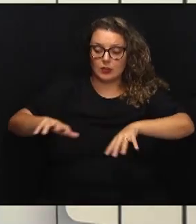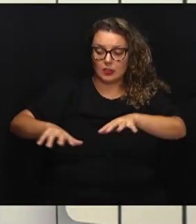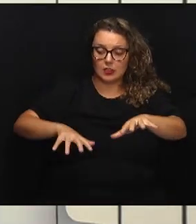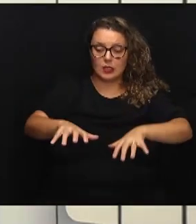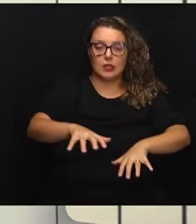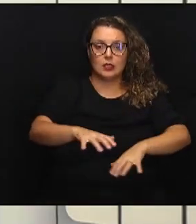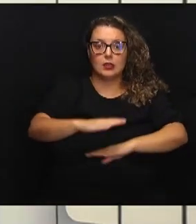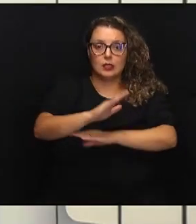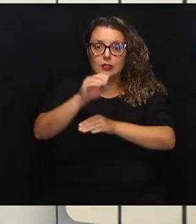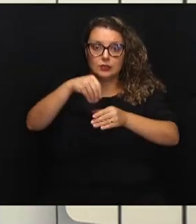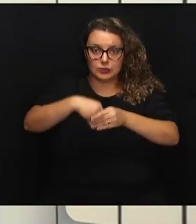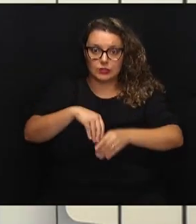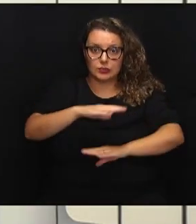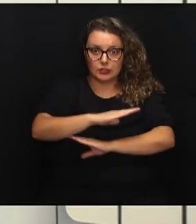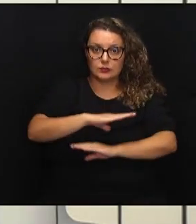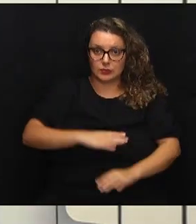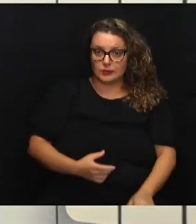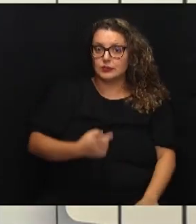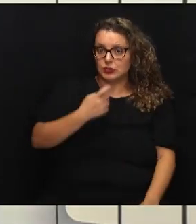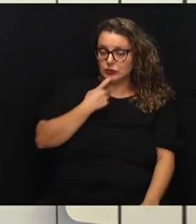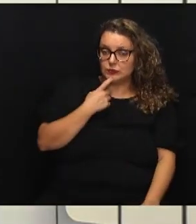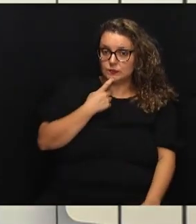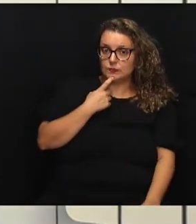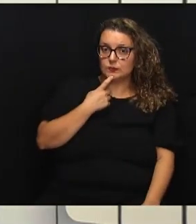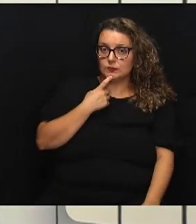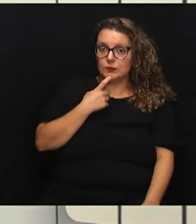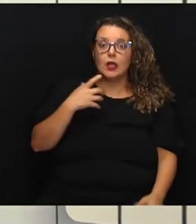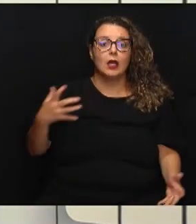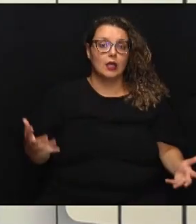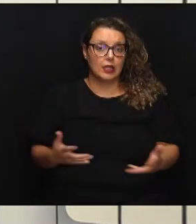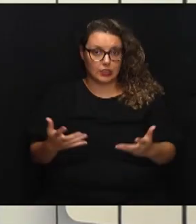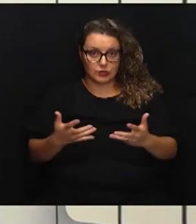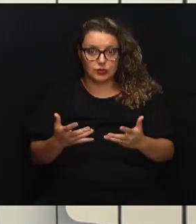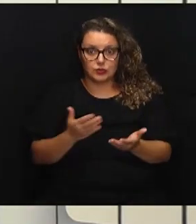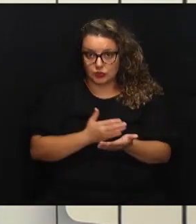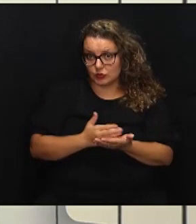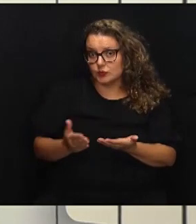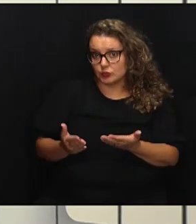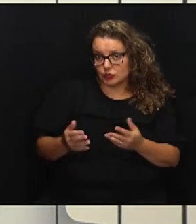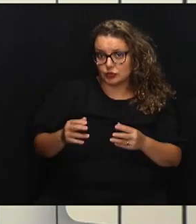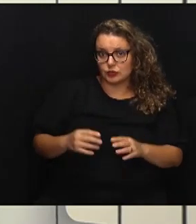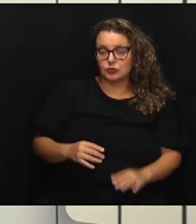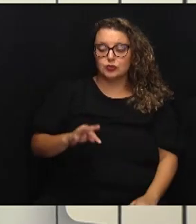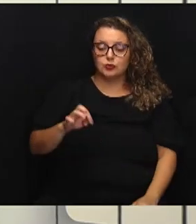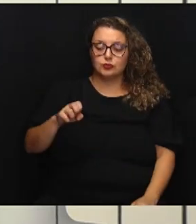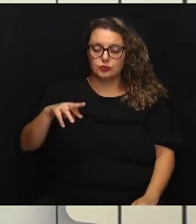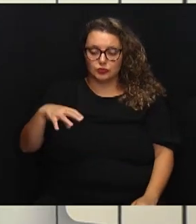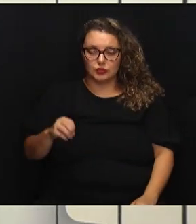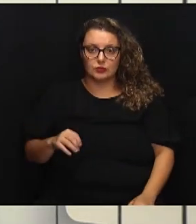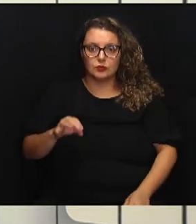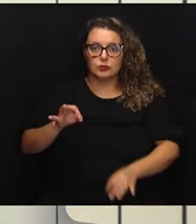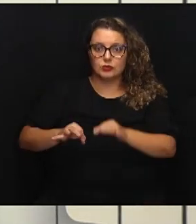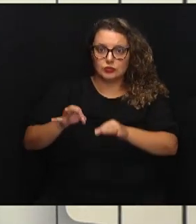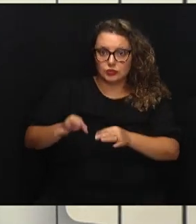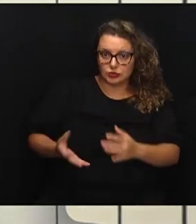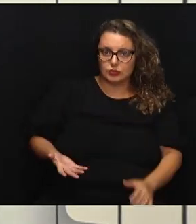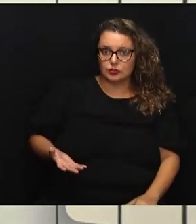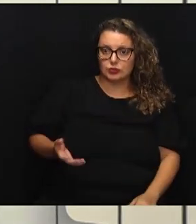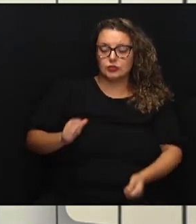setores aqui na Câmara Municipal de Campinas. A iniciativa partiu de um termo de ajuste de conduta celebrado